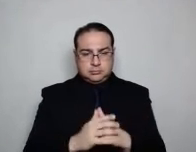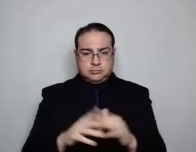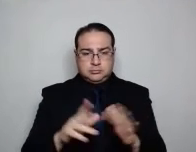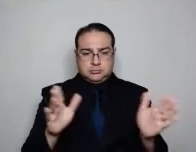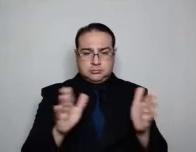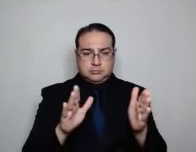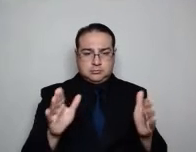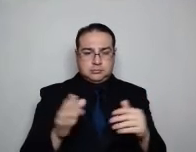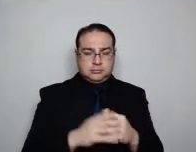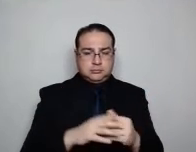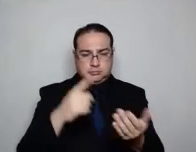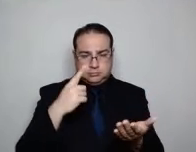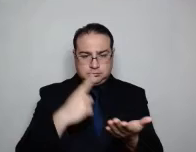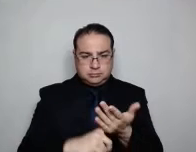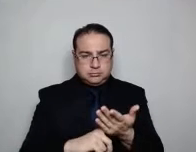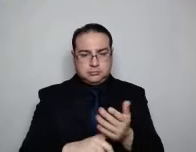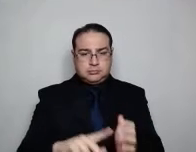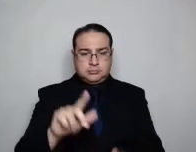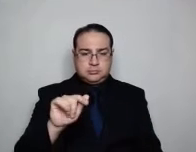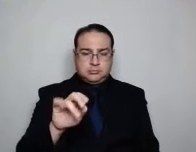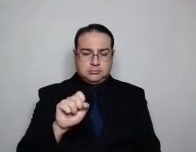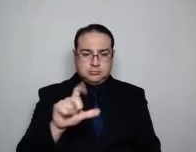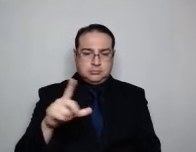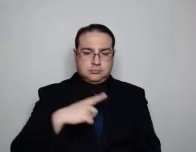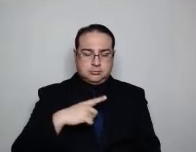as partes. Pois bem,